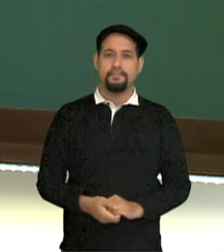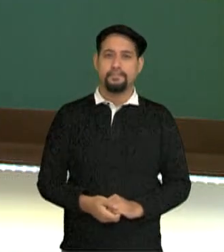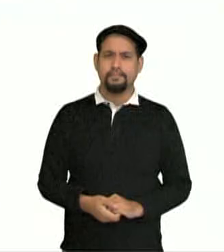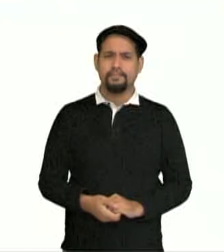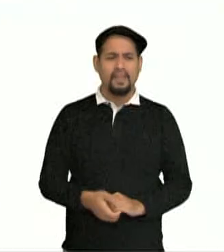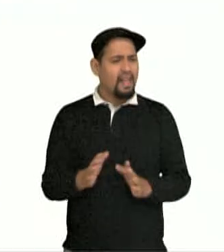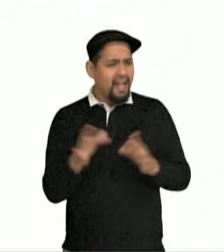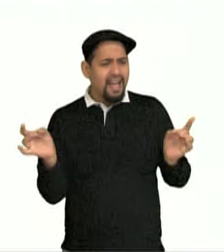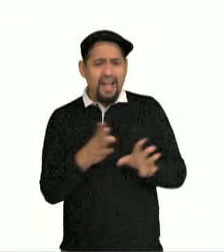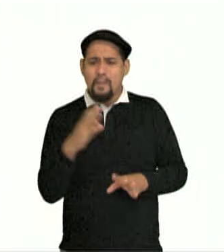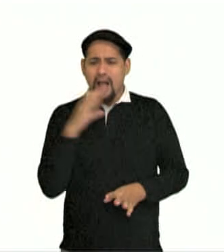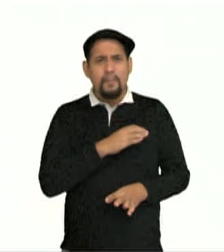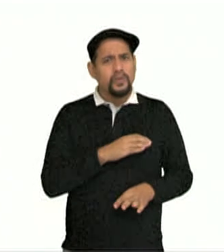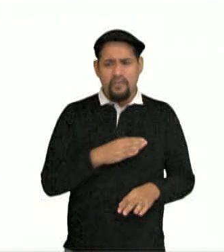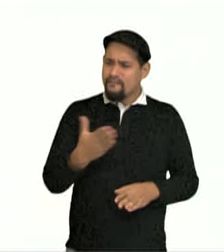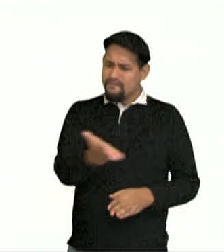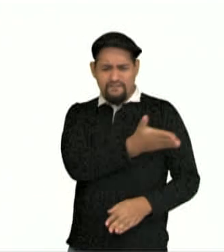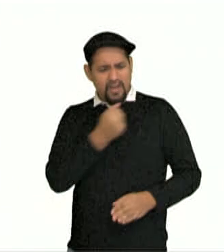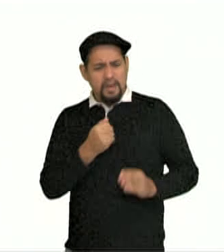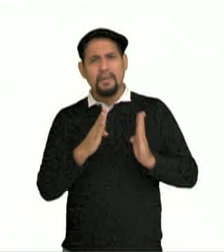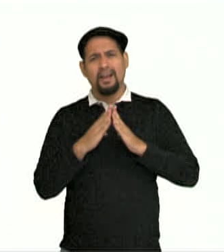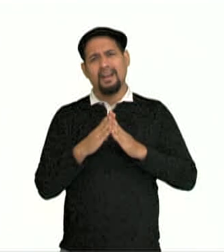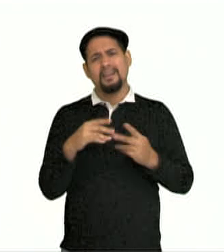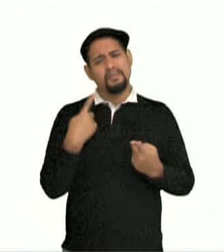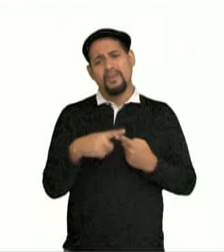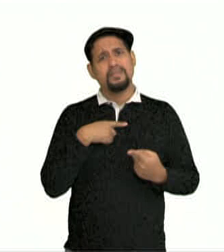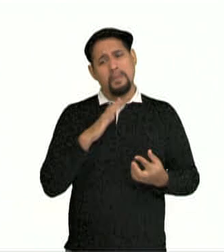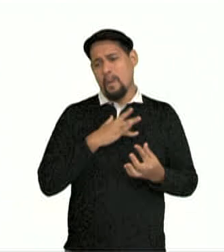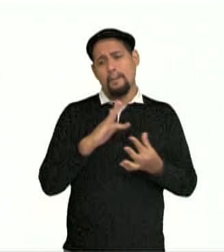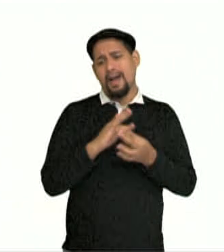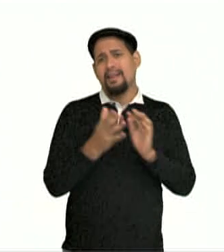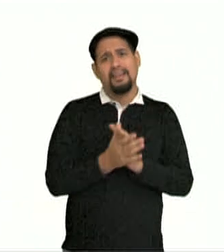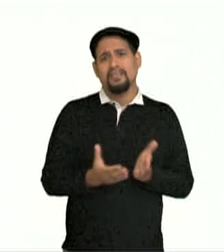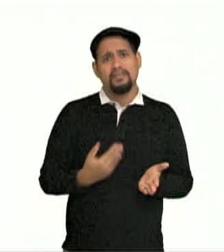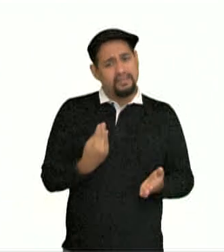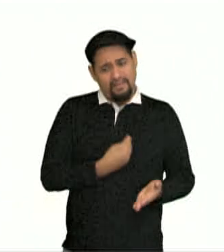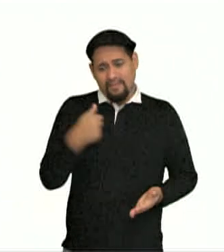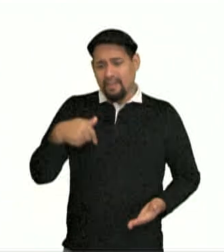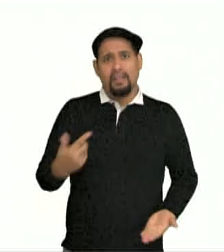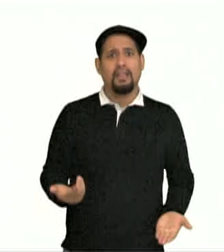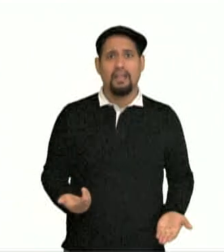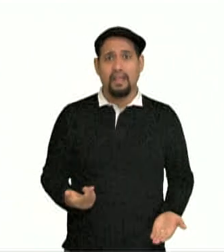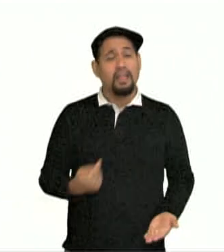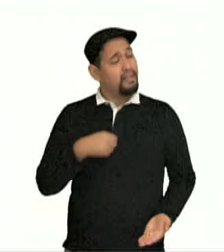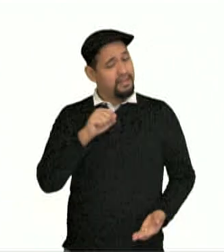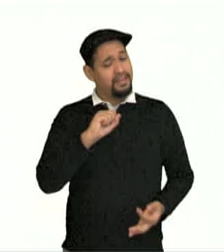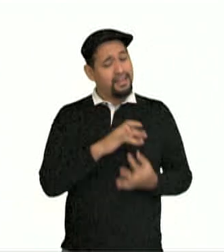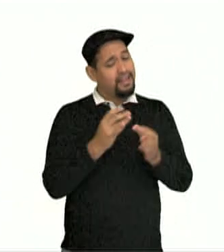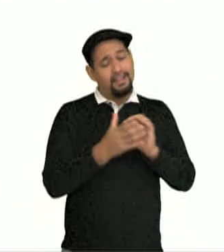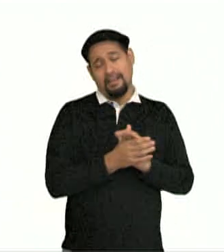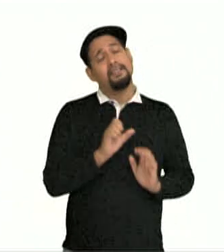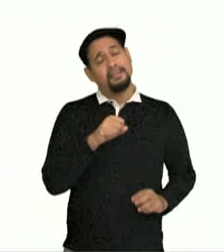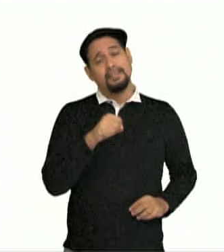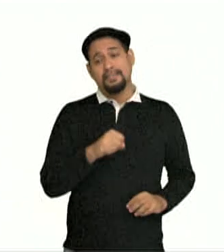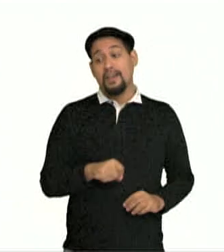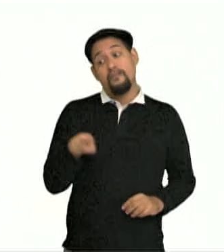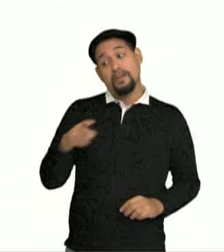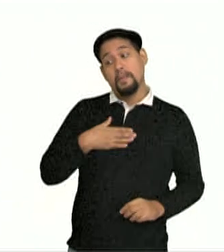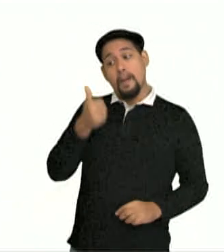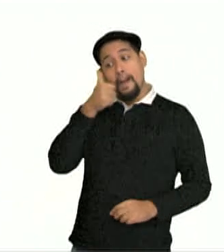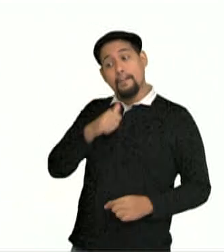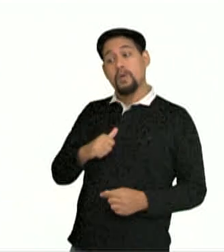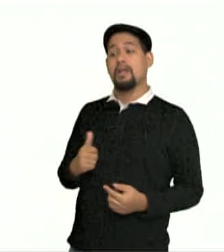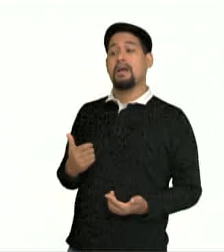Acabe com isso, Aristides, e venha para dentro. Afinal, você é meu marido, você mora aqui. Sou seu marido, retrucou ele, e você é minha